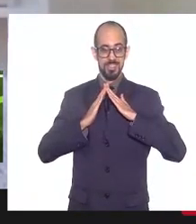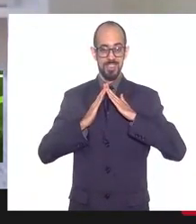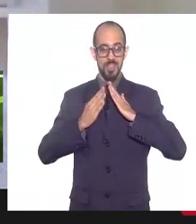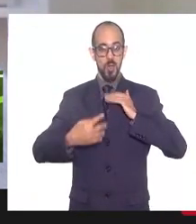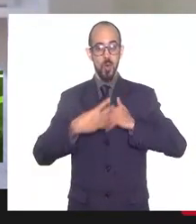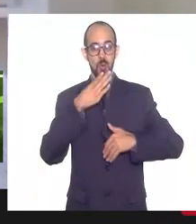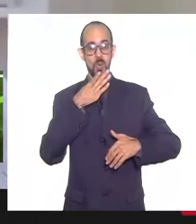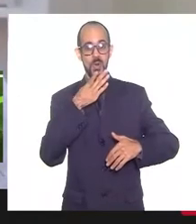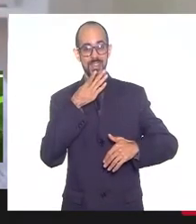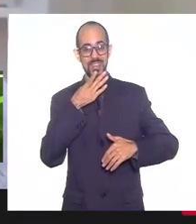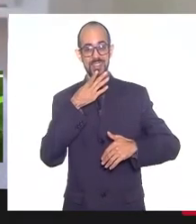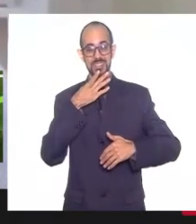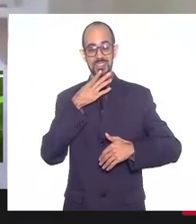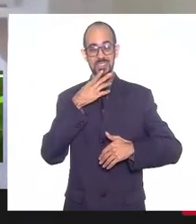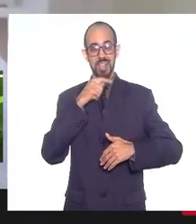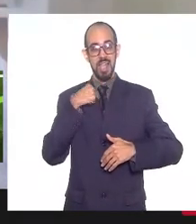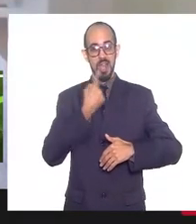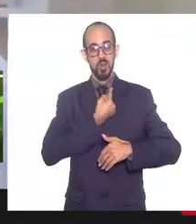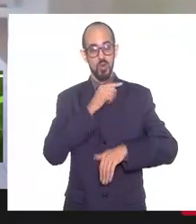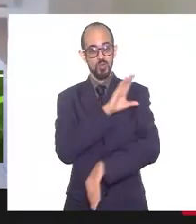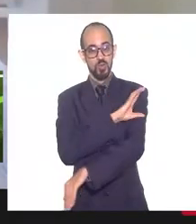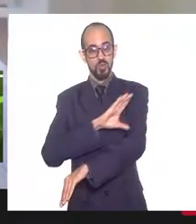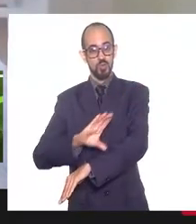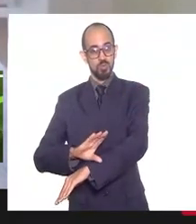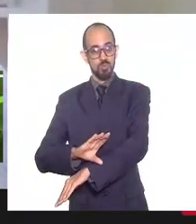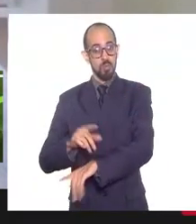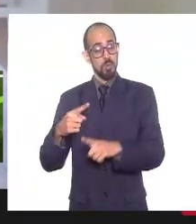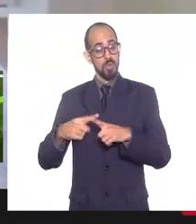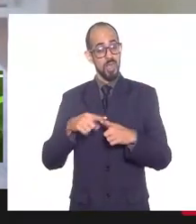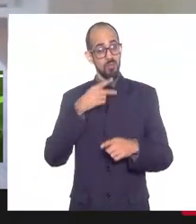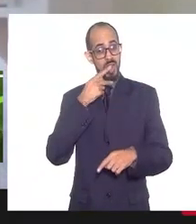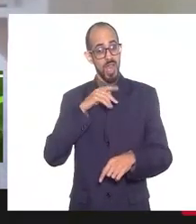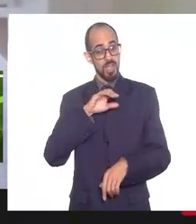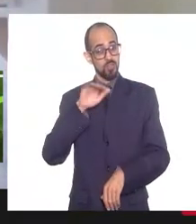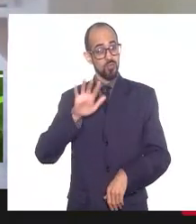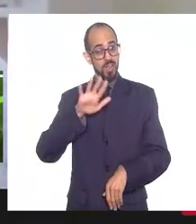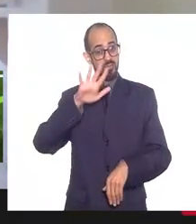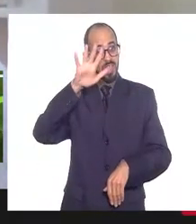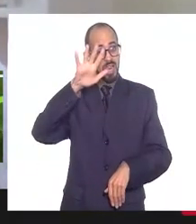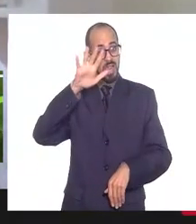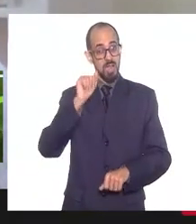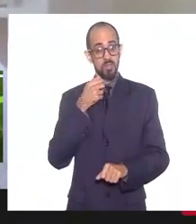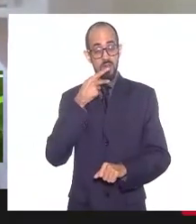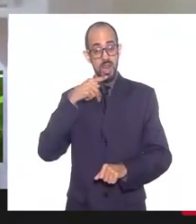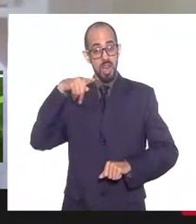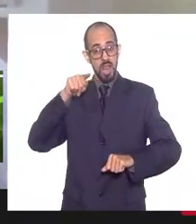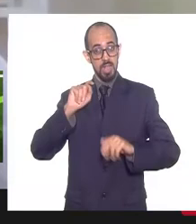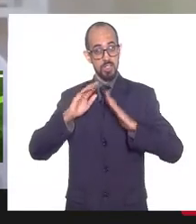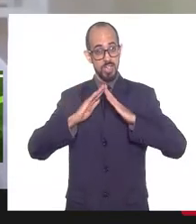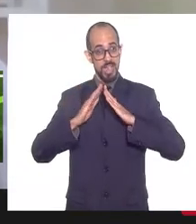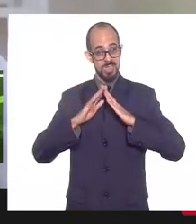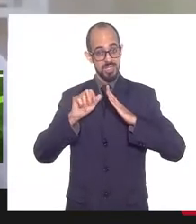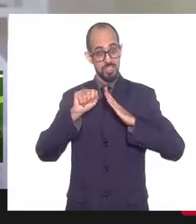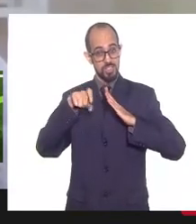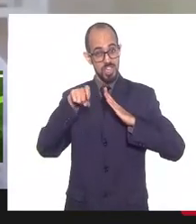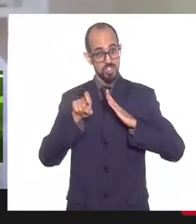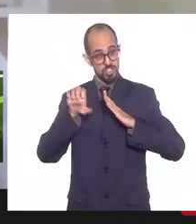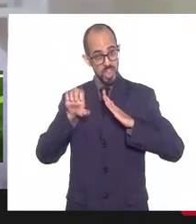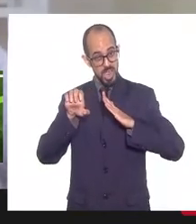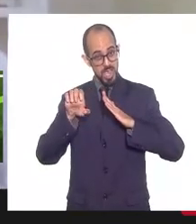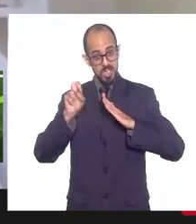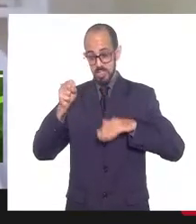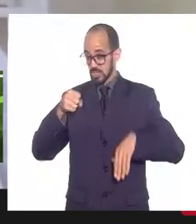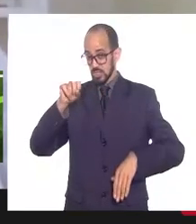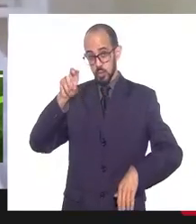as nossas realidades, porque falar de favela e periferia, falar de casas de axé, sem ter adentrado, sem